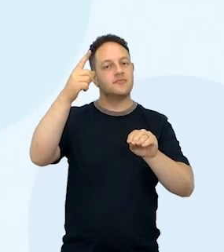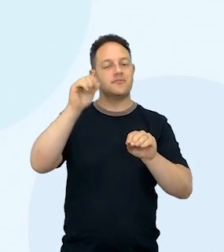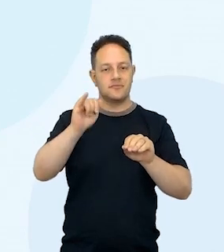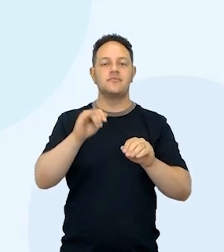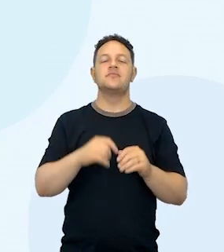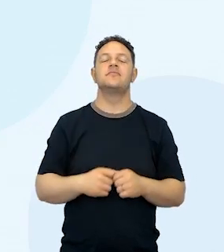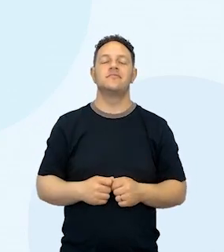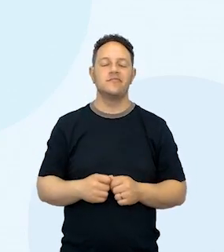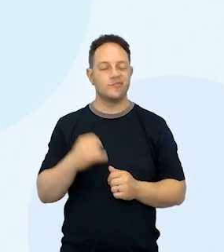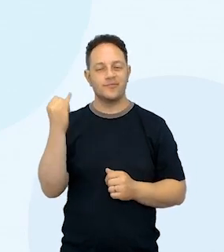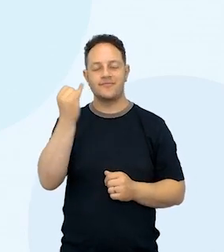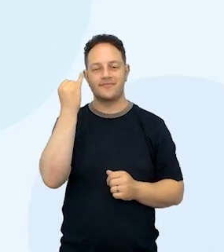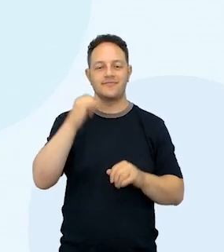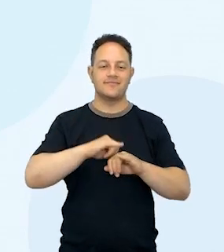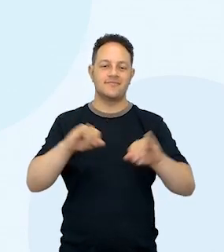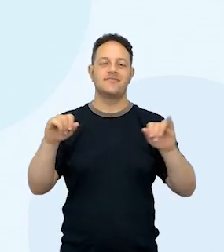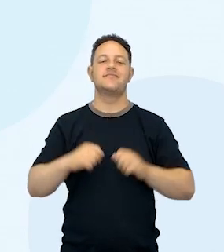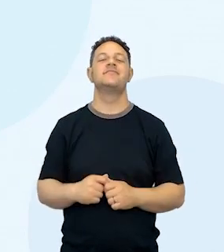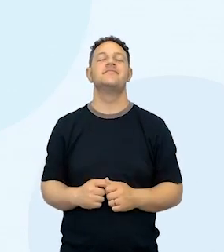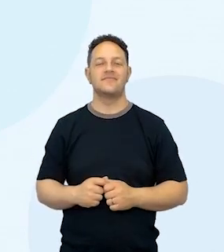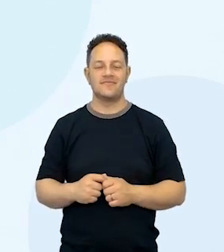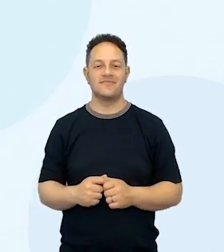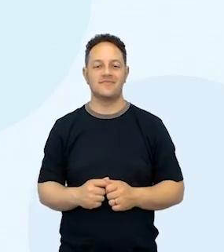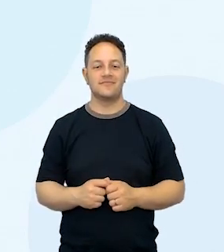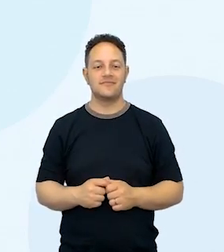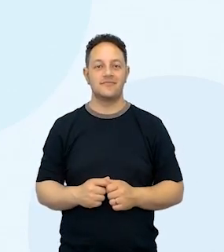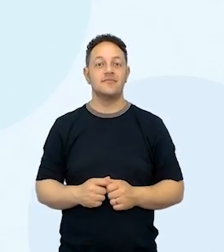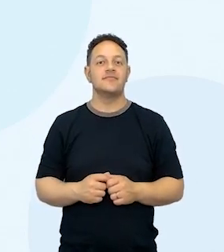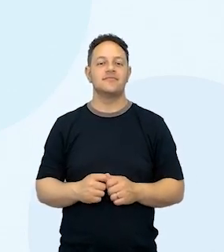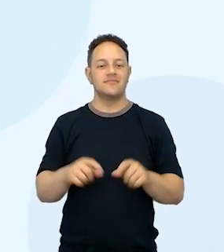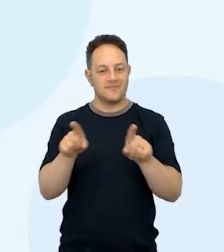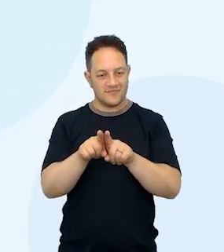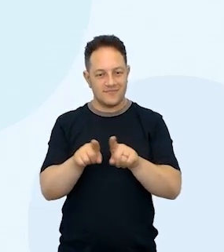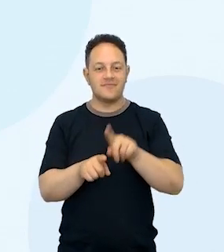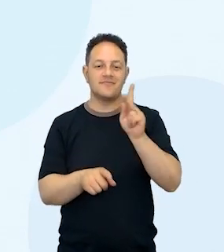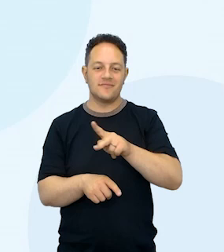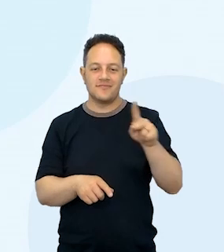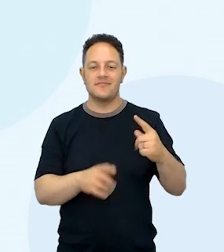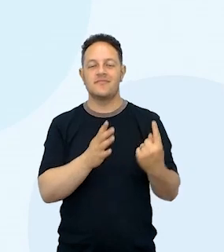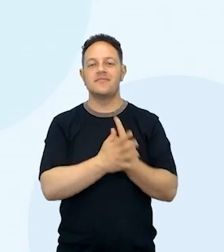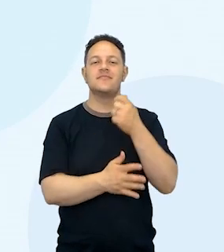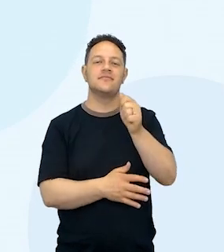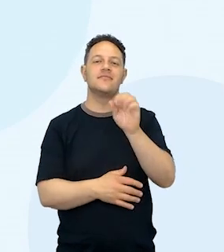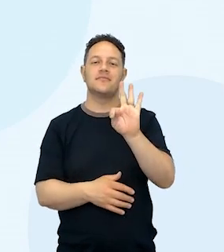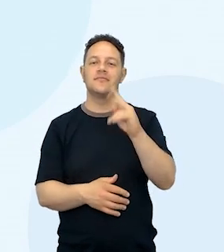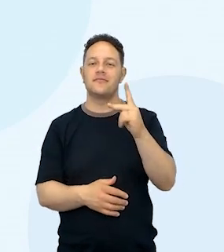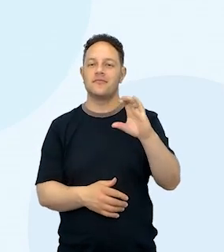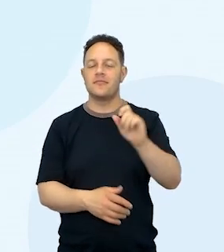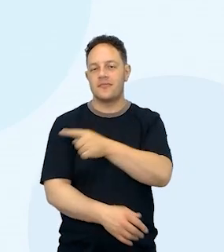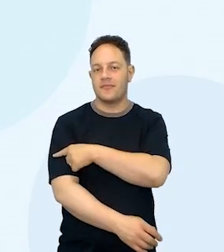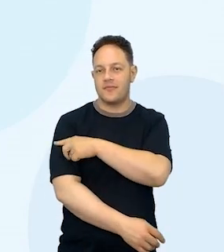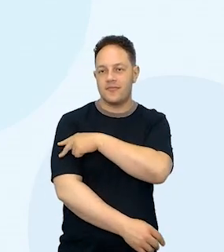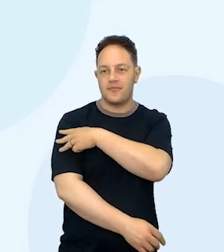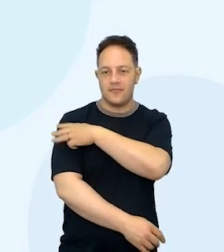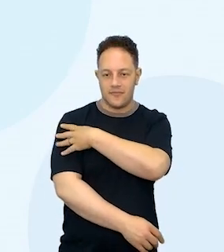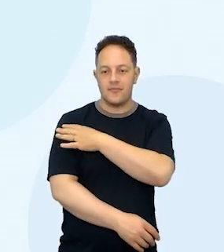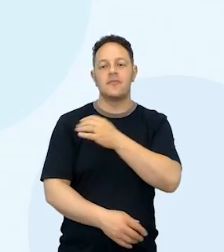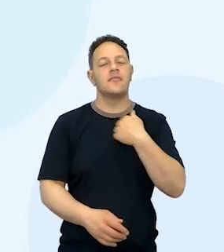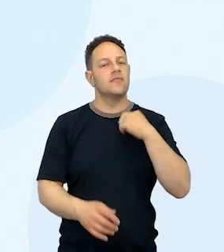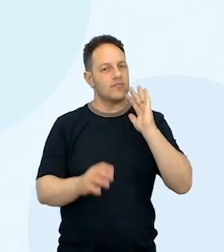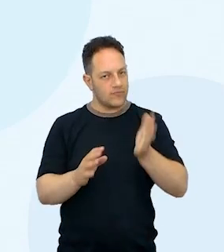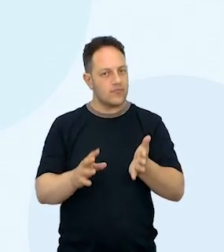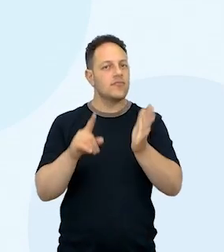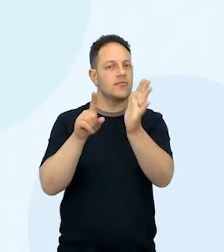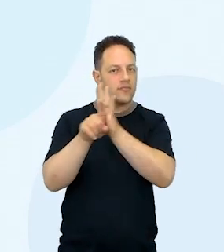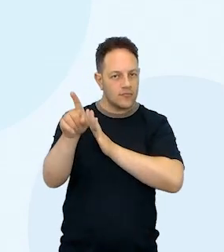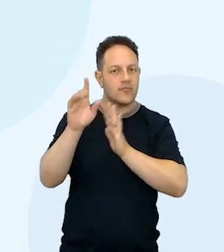aí a gente falar também aqui. Né? Legal. Então, gente... E também tem professor perguntando o ATPC dos anos iniciais. Eu já perguntei